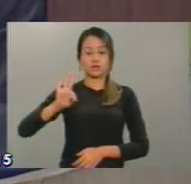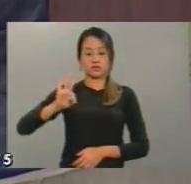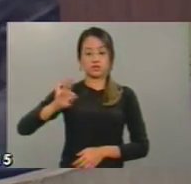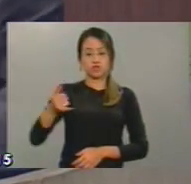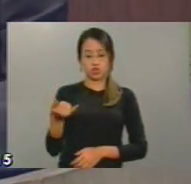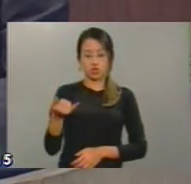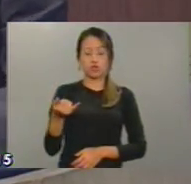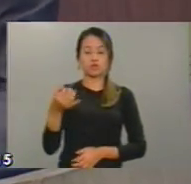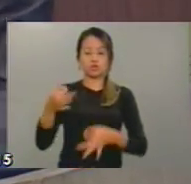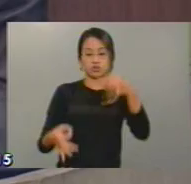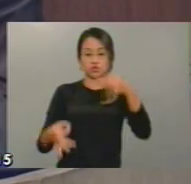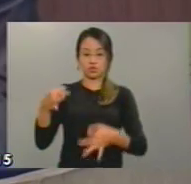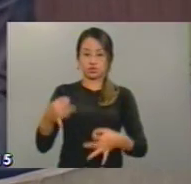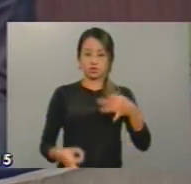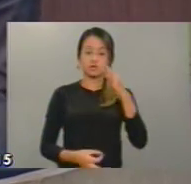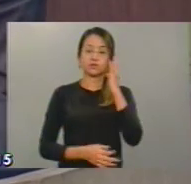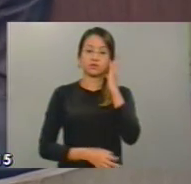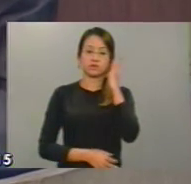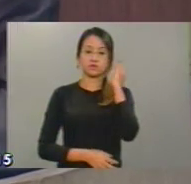fui para